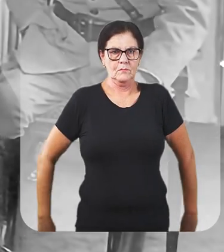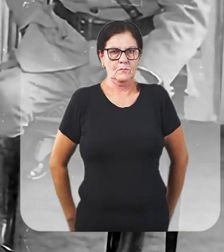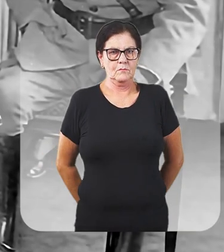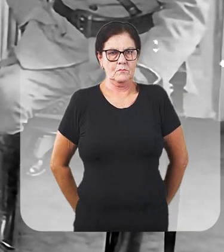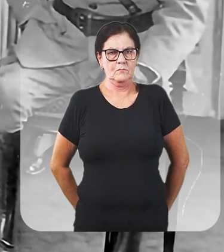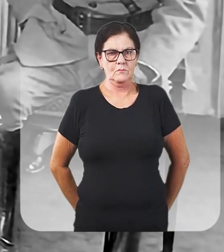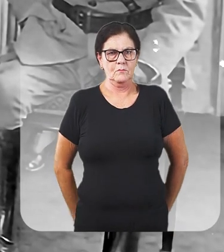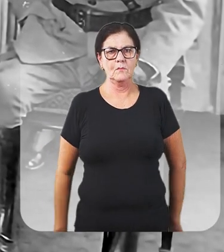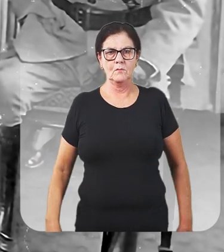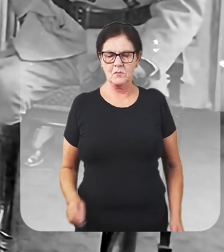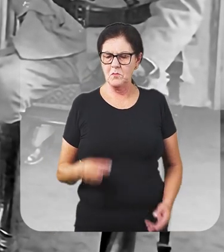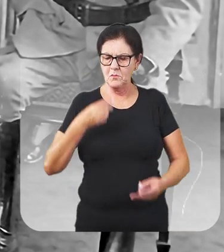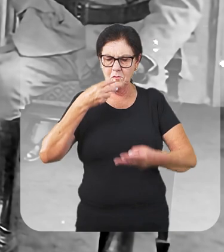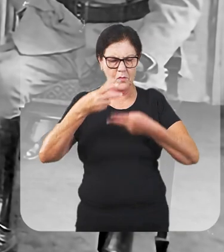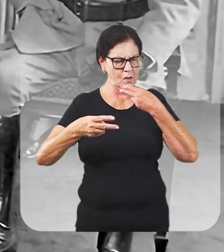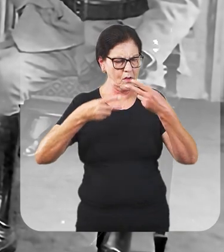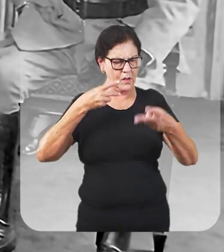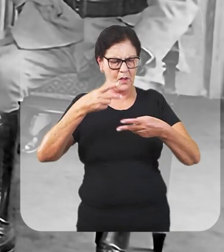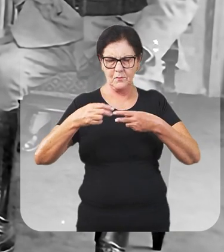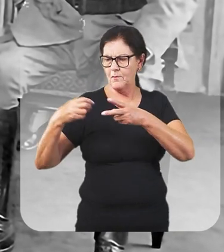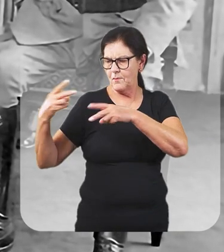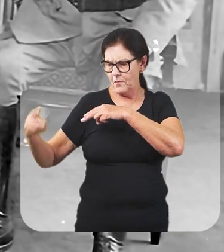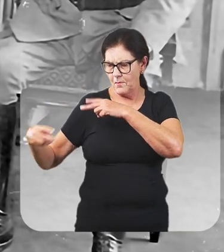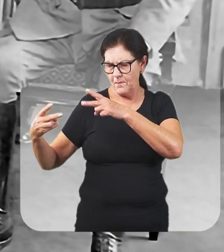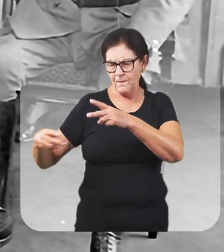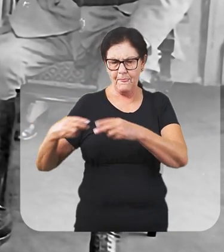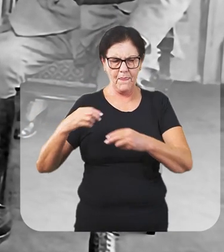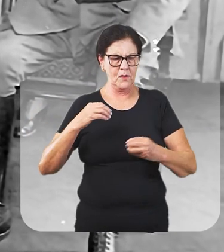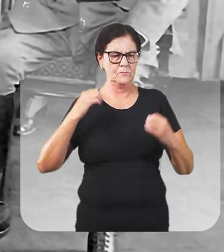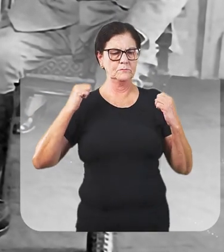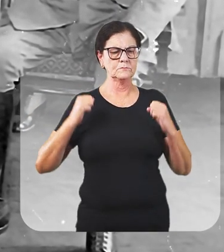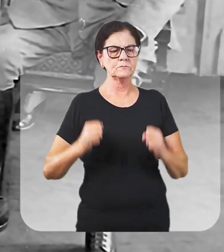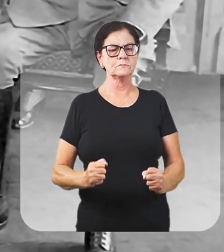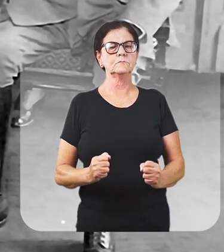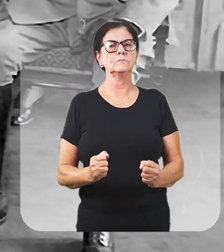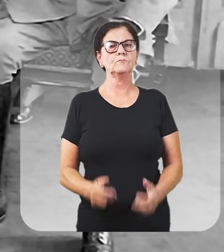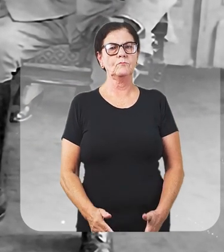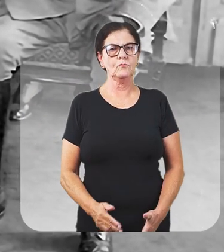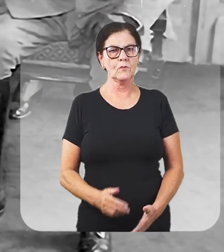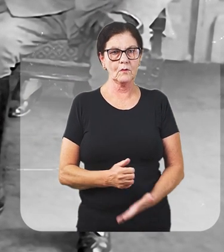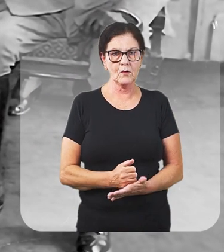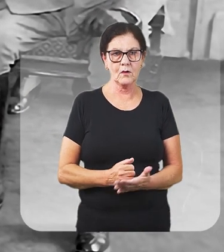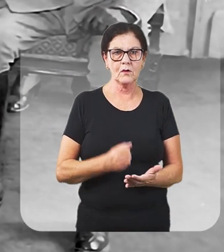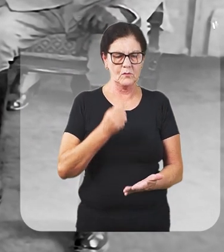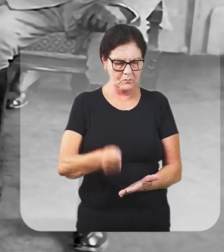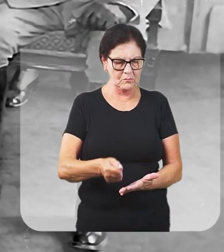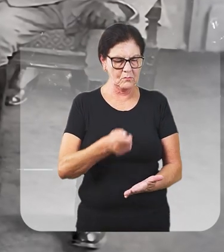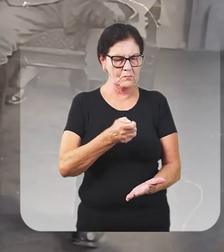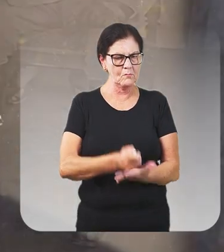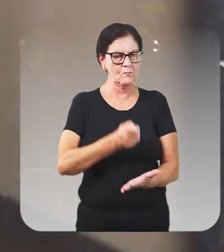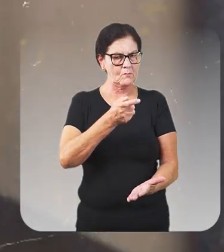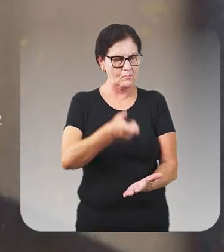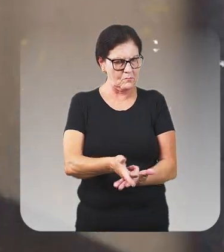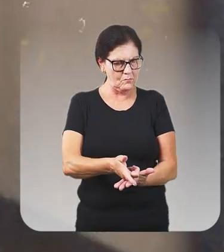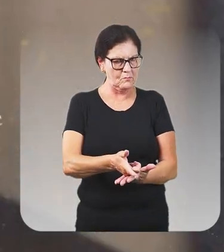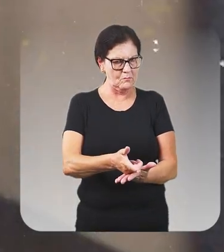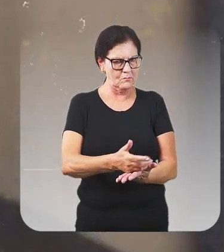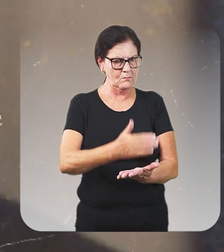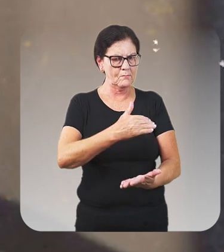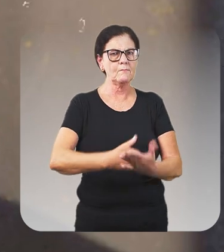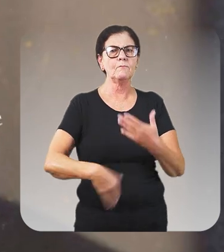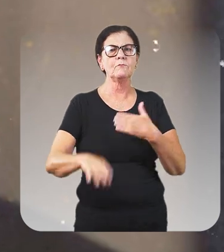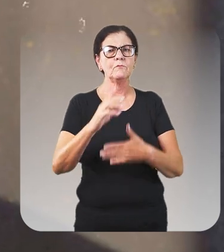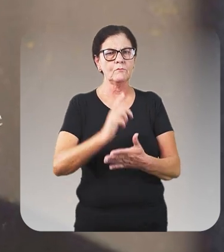presidia, tornou-se o ponto de articulação de uma resistência crescente contra o governo de Epitácio Pessoa. A eleição de